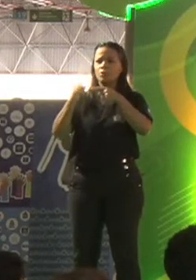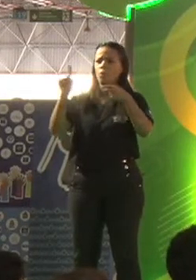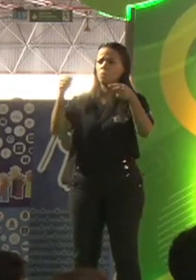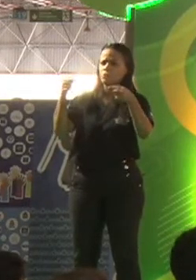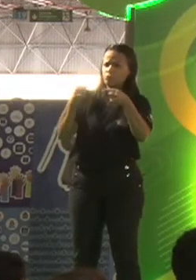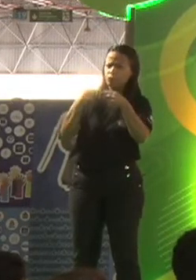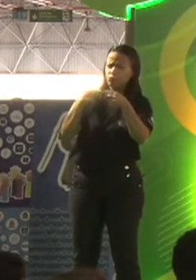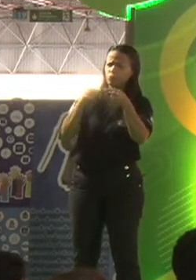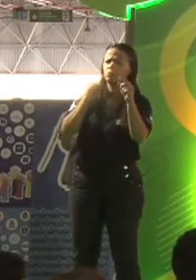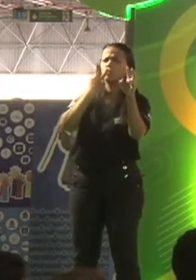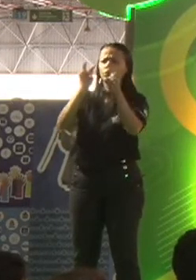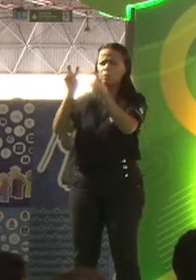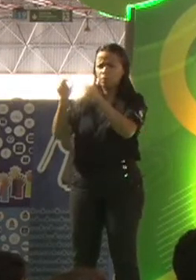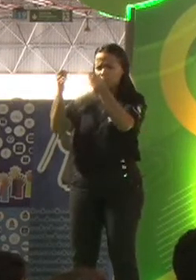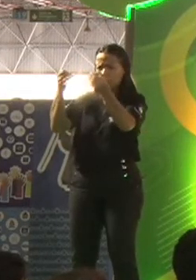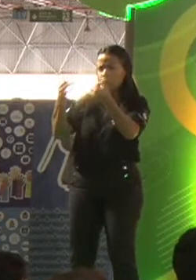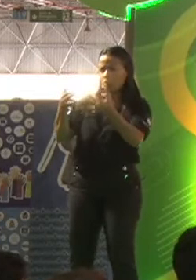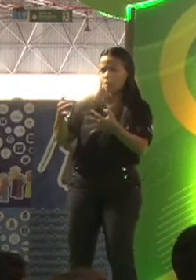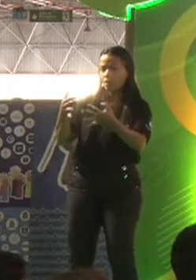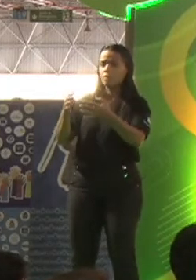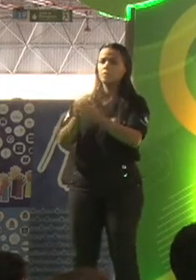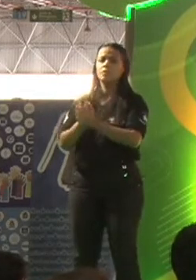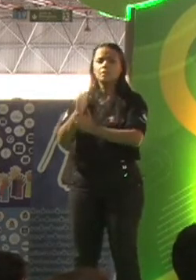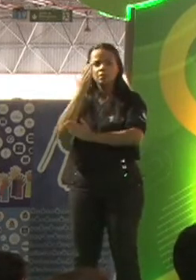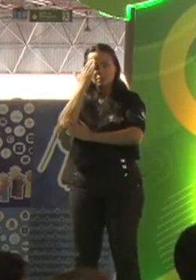as consequências desse tipo de aplicação